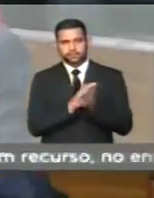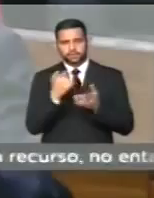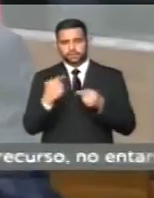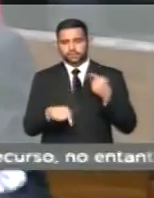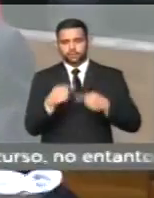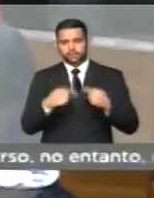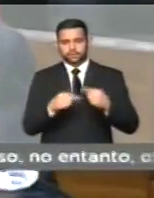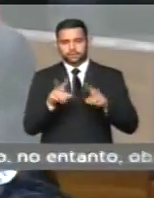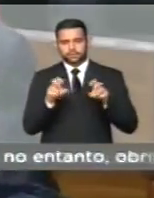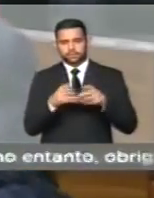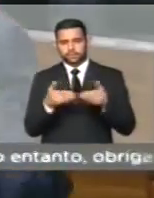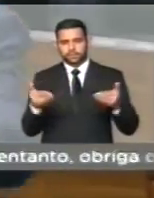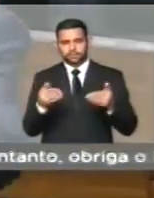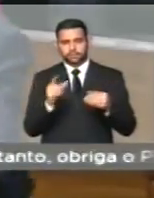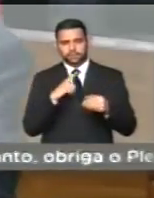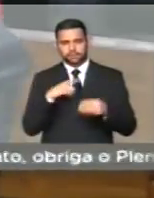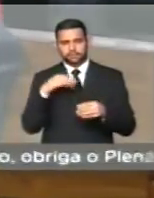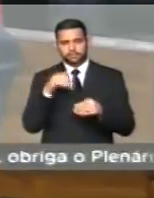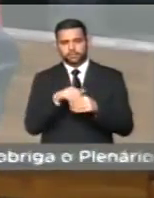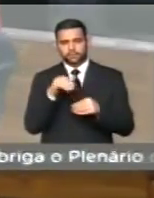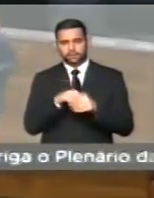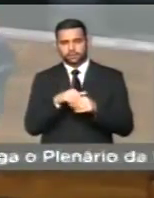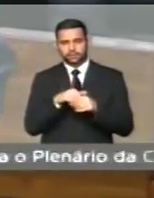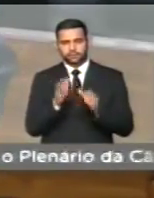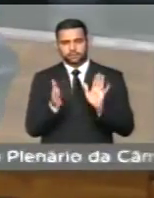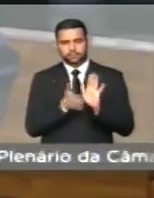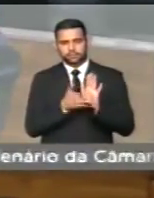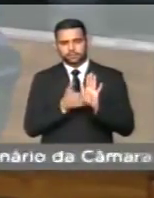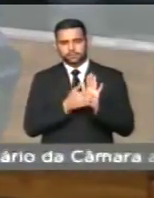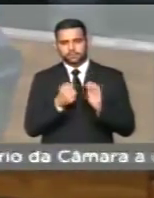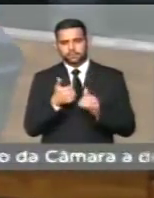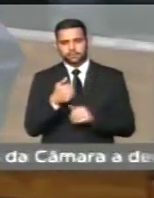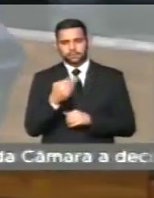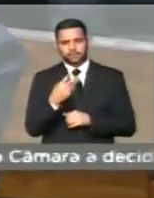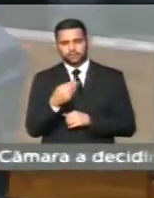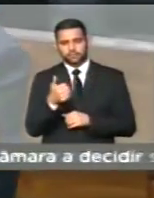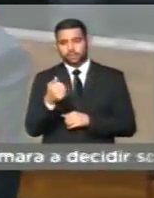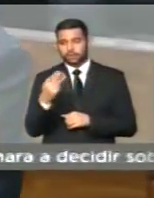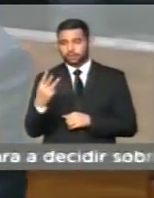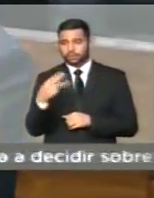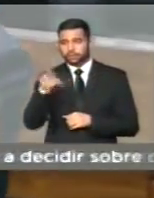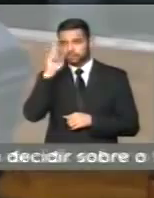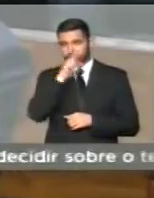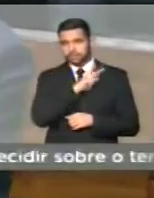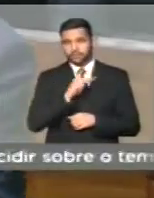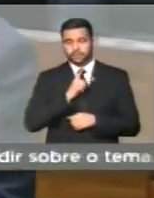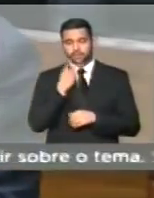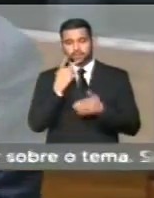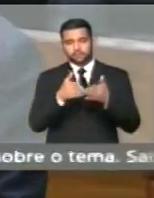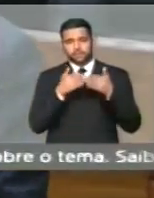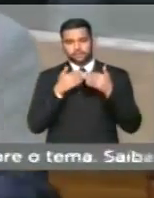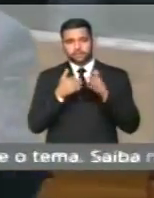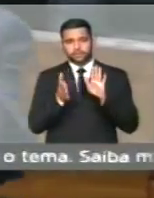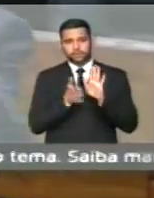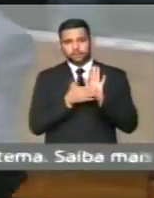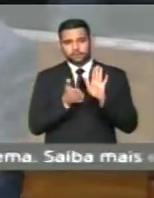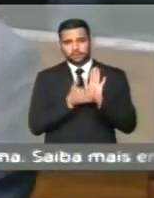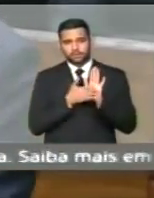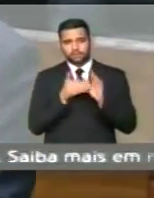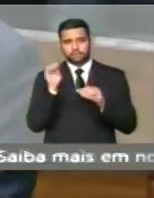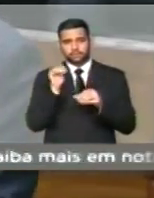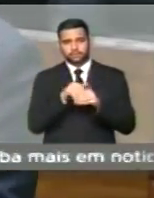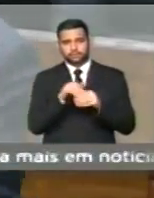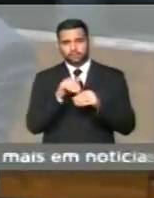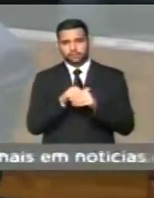discussão sobre isto. Tem que ser votado. Está aqui no artigo 31 e 32. Portanto, senhor presidente, nós estamos pedindo ao senhor que coloquem para